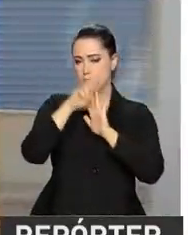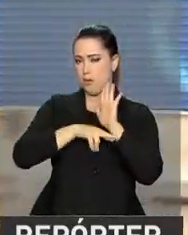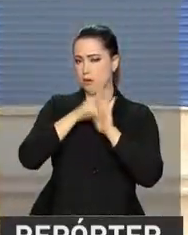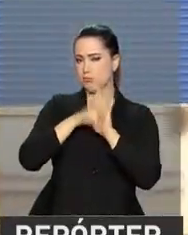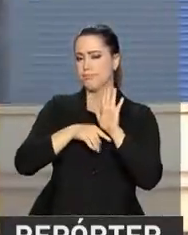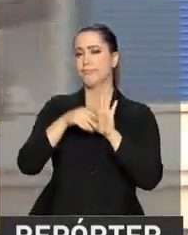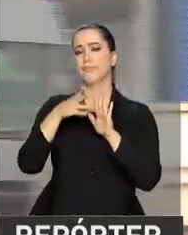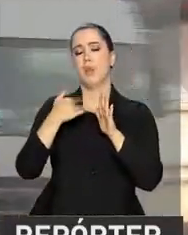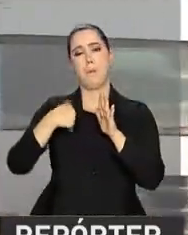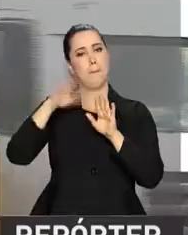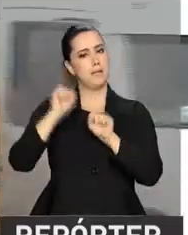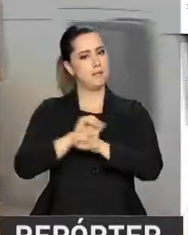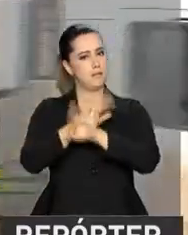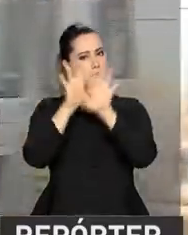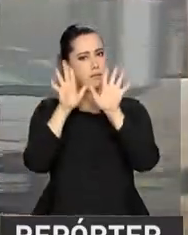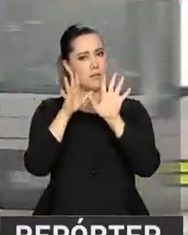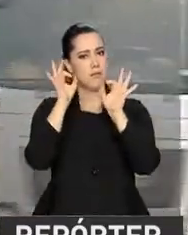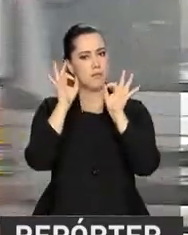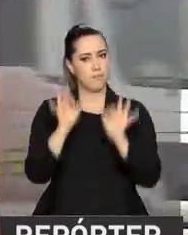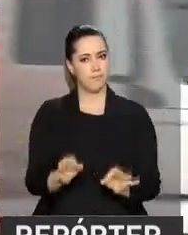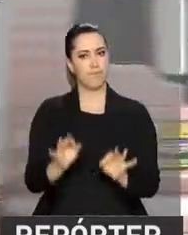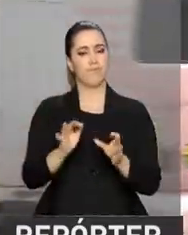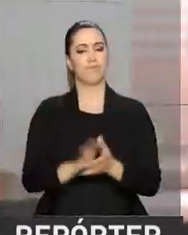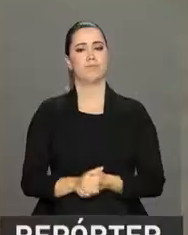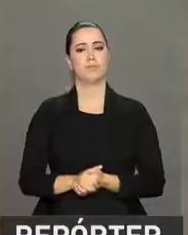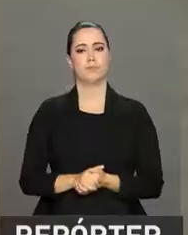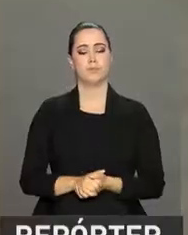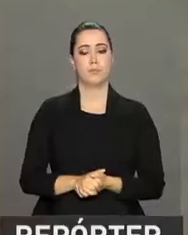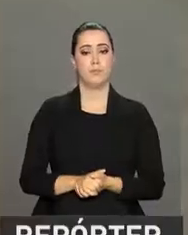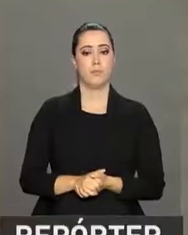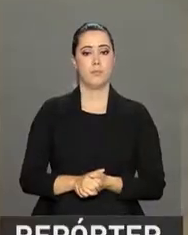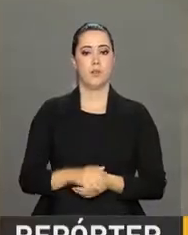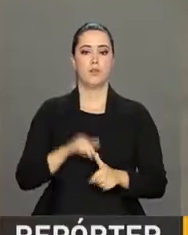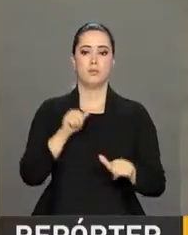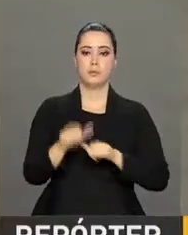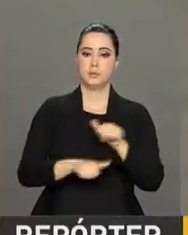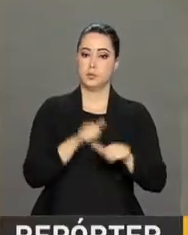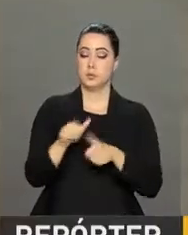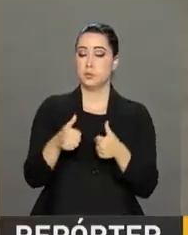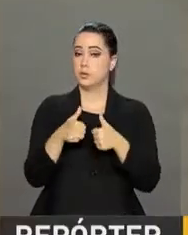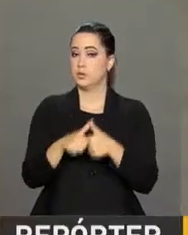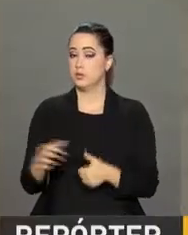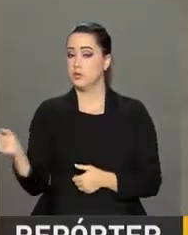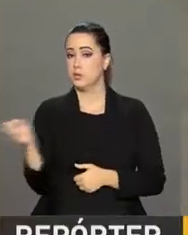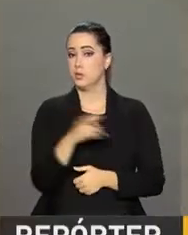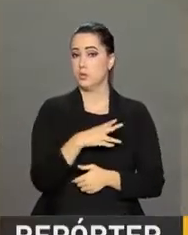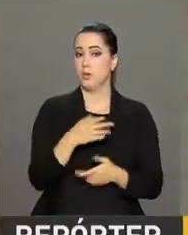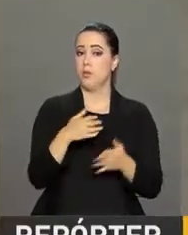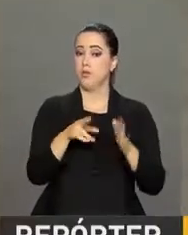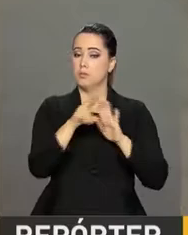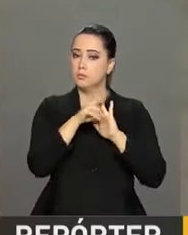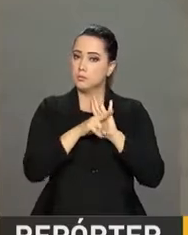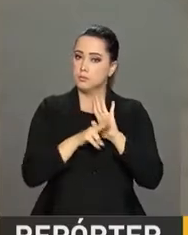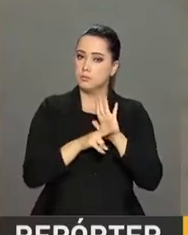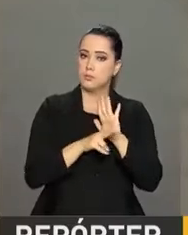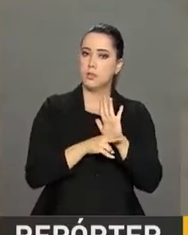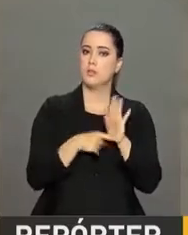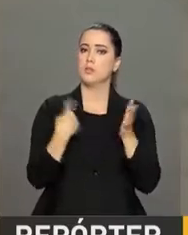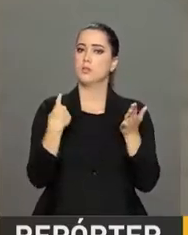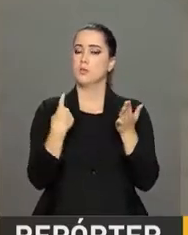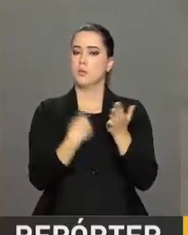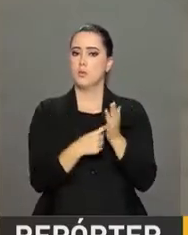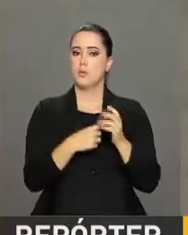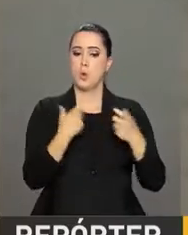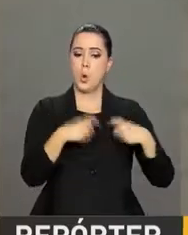processo ficarão mais claras exigentes entre as mudanças estão novas exigências para o credenciamento das